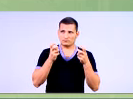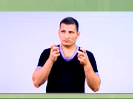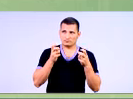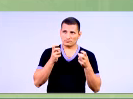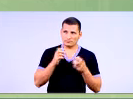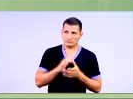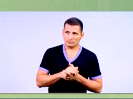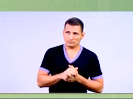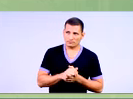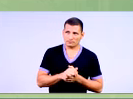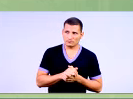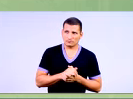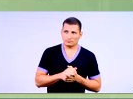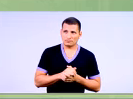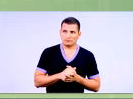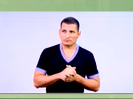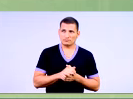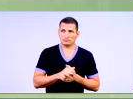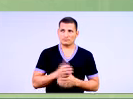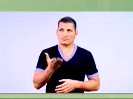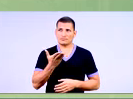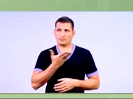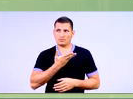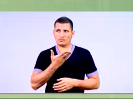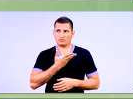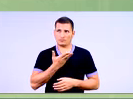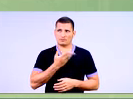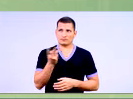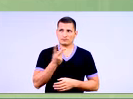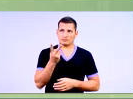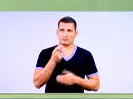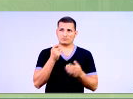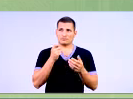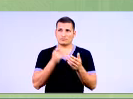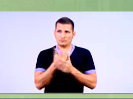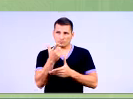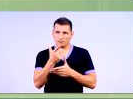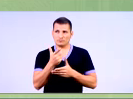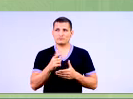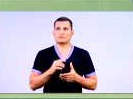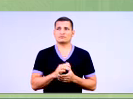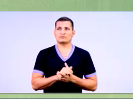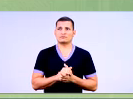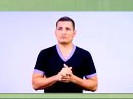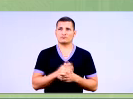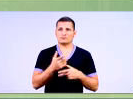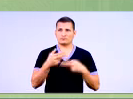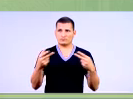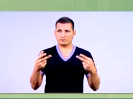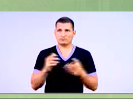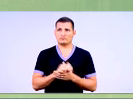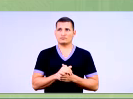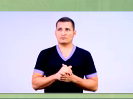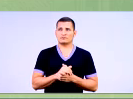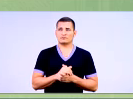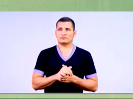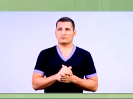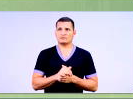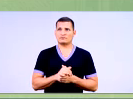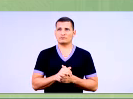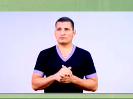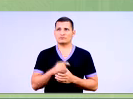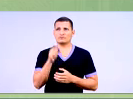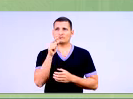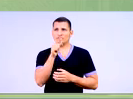os garotos, né? Os amigos estão fazendo compras. Logo, a resposta, a pergunta é, você